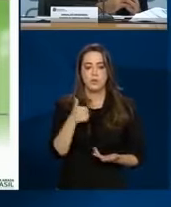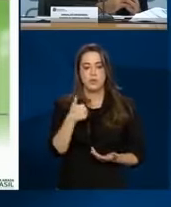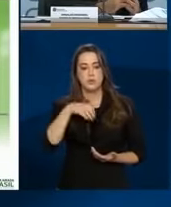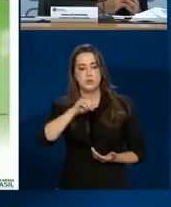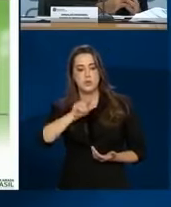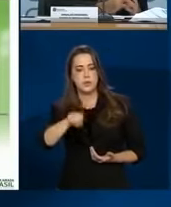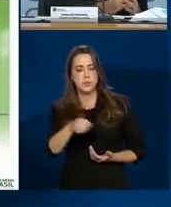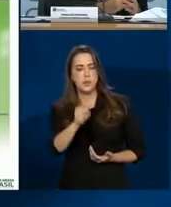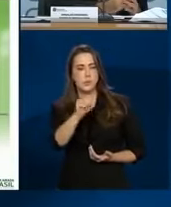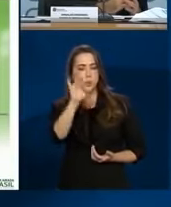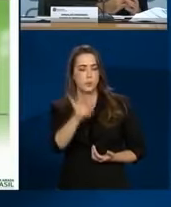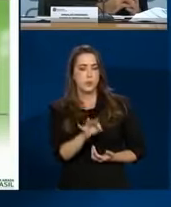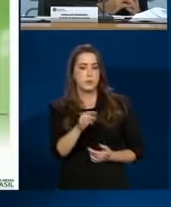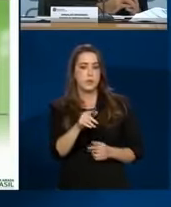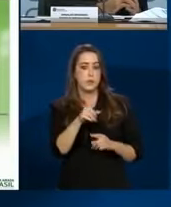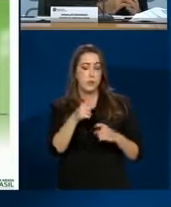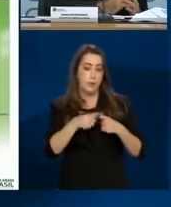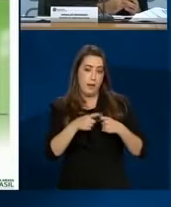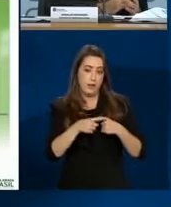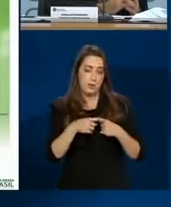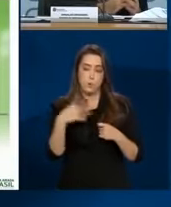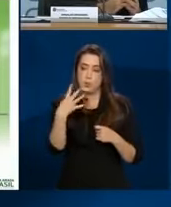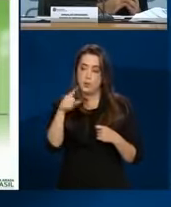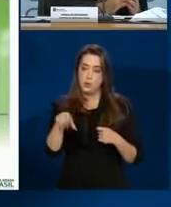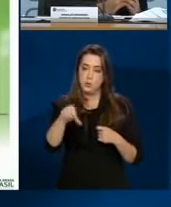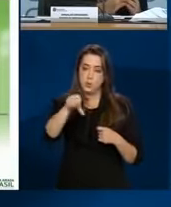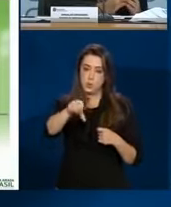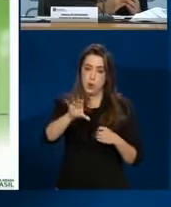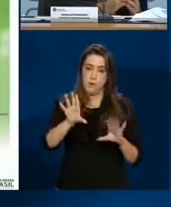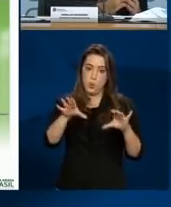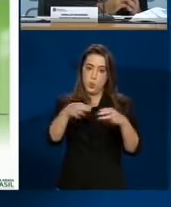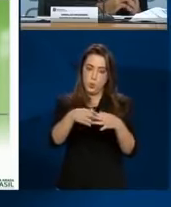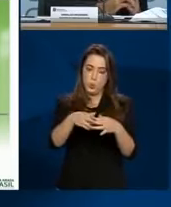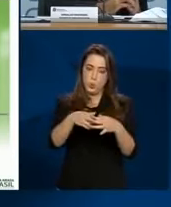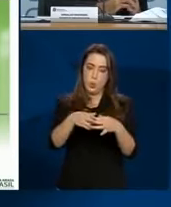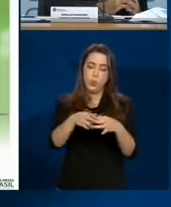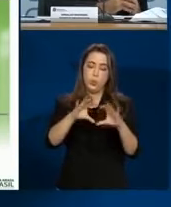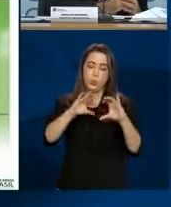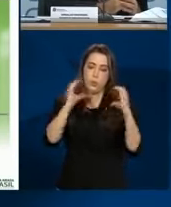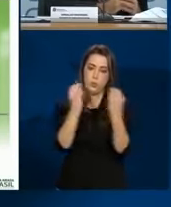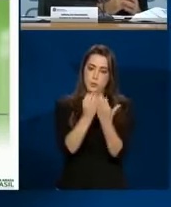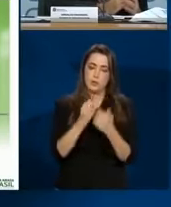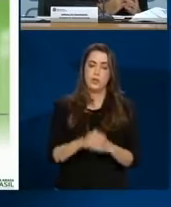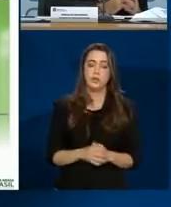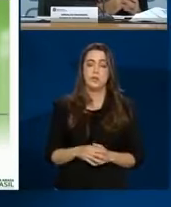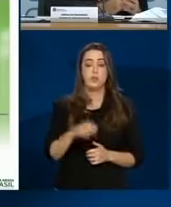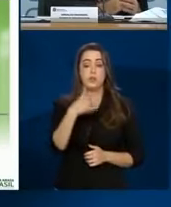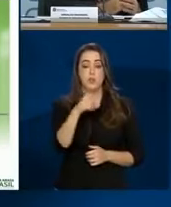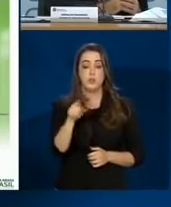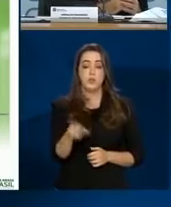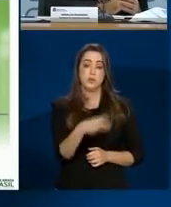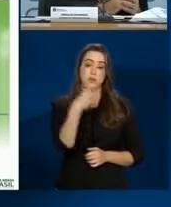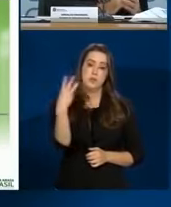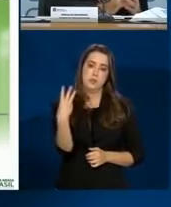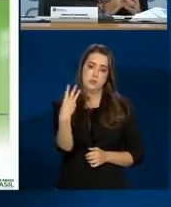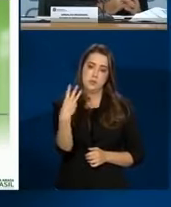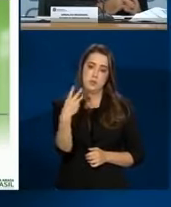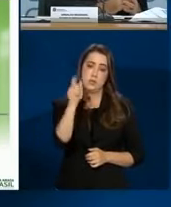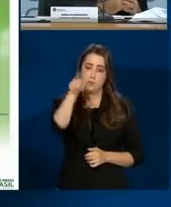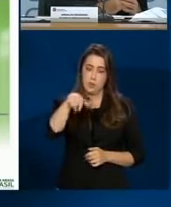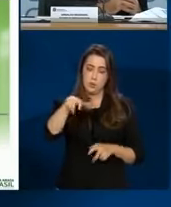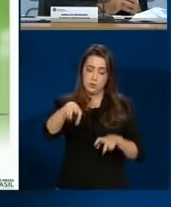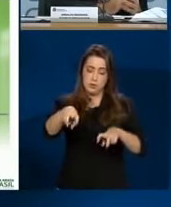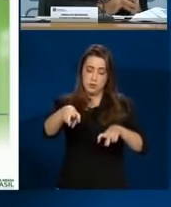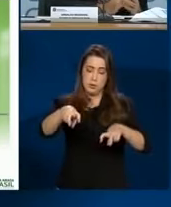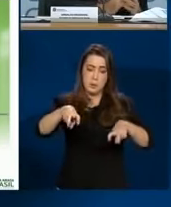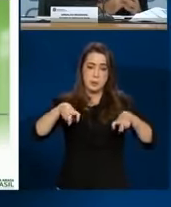10,8% médicos, 4,9% agentes comunitários de saúde e 4,3% recepcionistas de